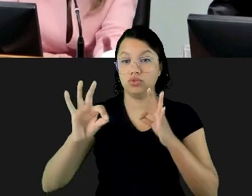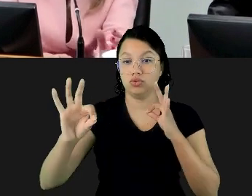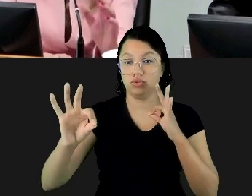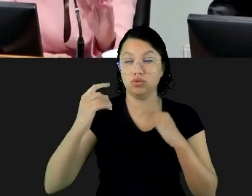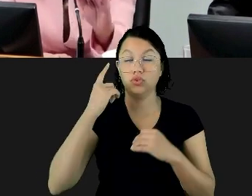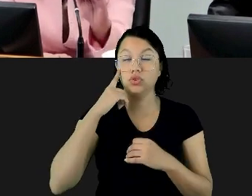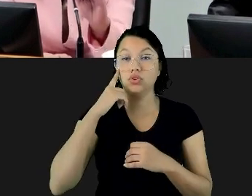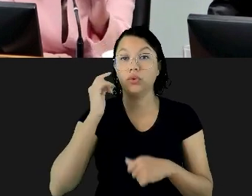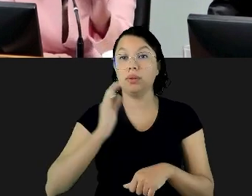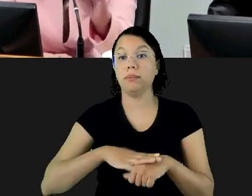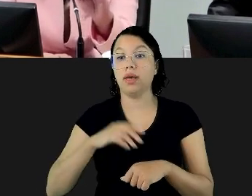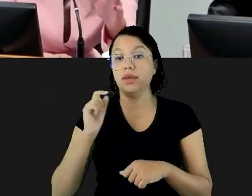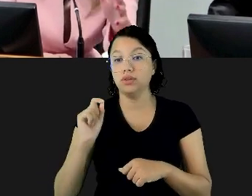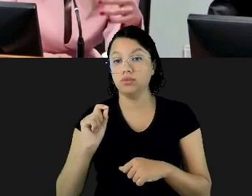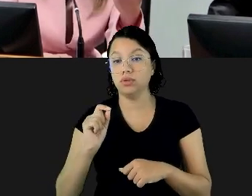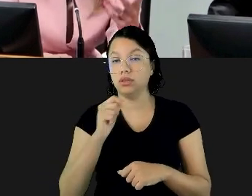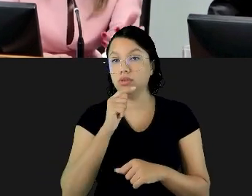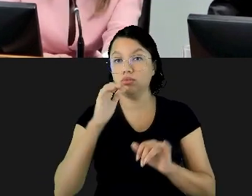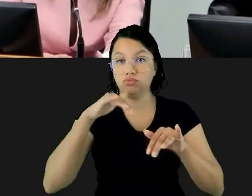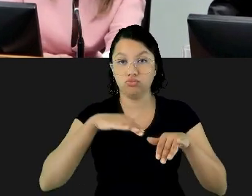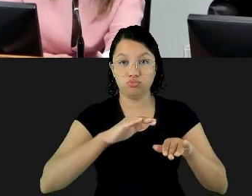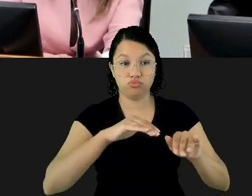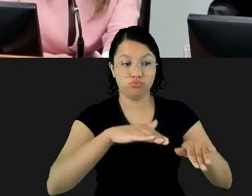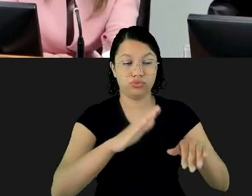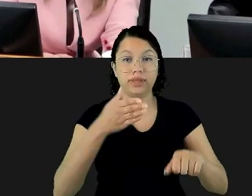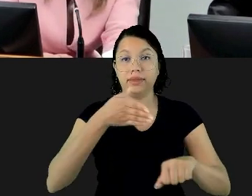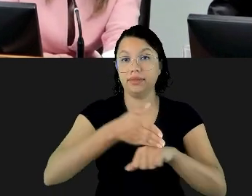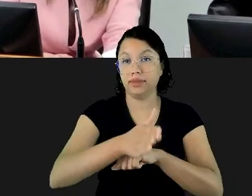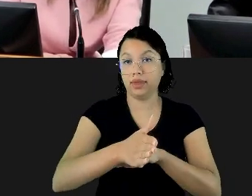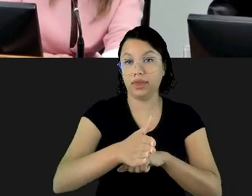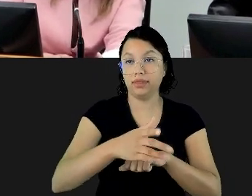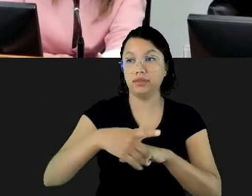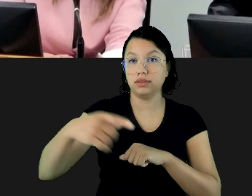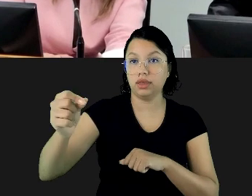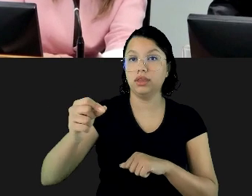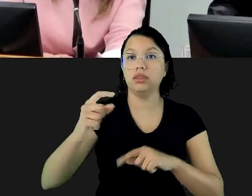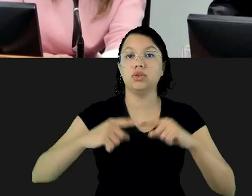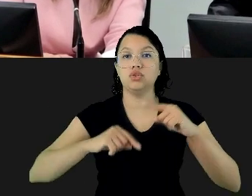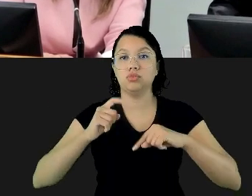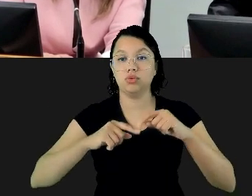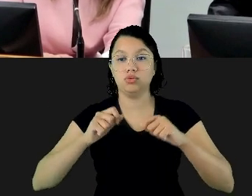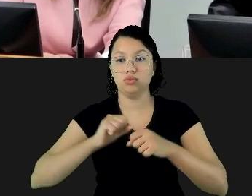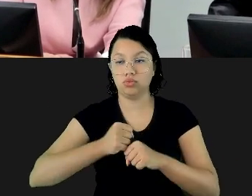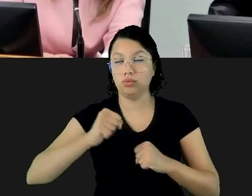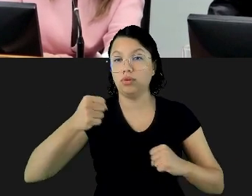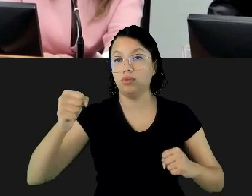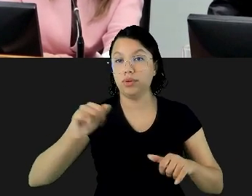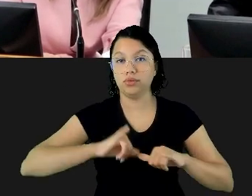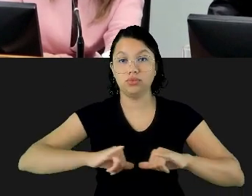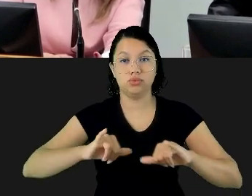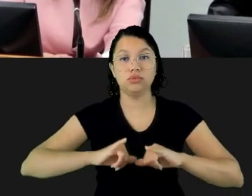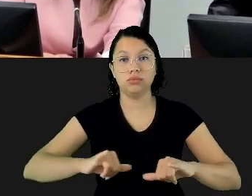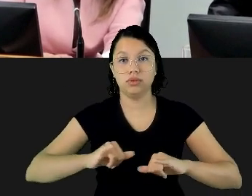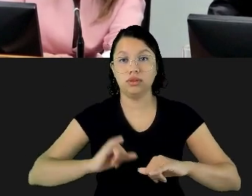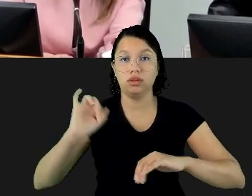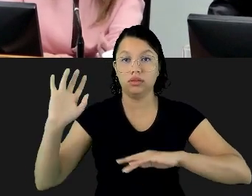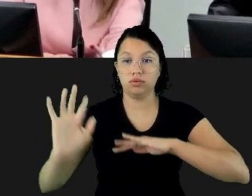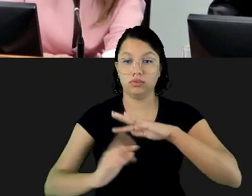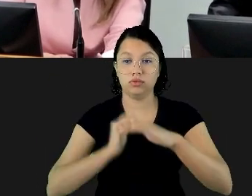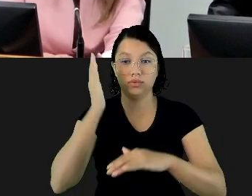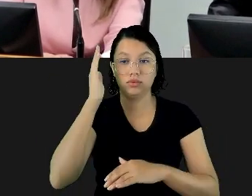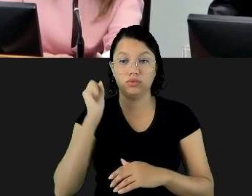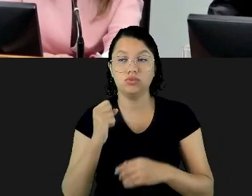escoamento, de entrada e saída de produtos, expansão, claro, do mercado exportador de Mato Grosso do Sul, como já foi